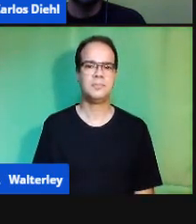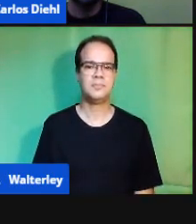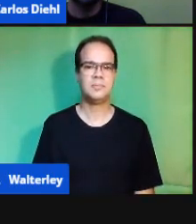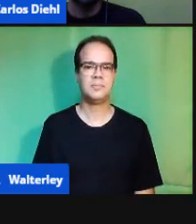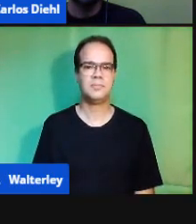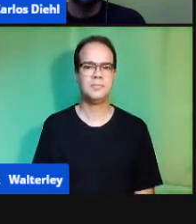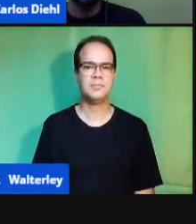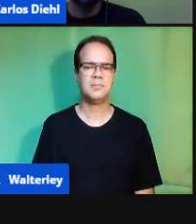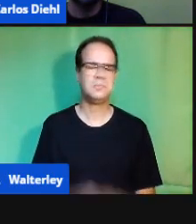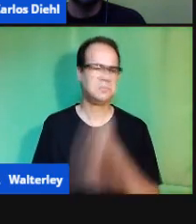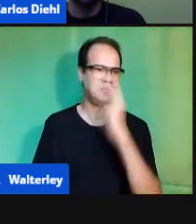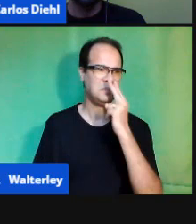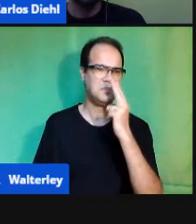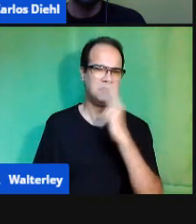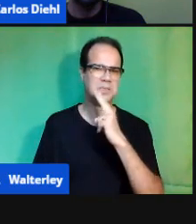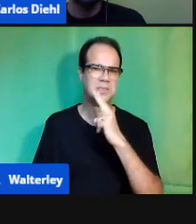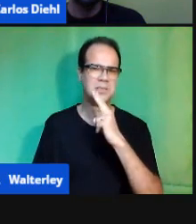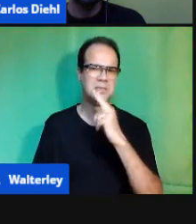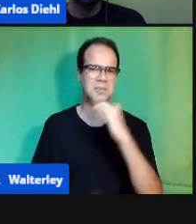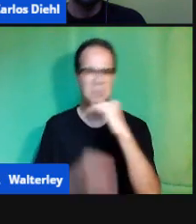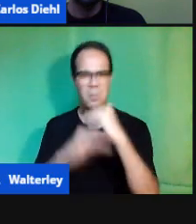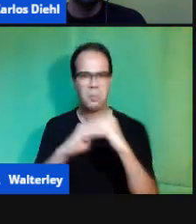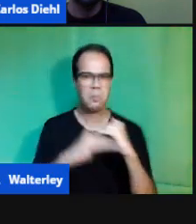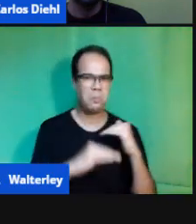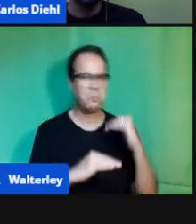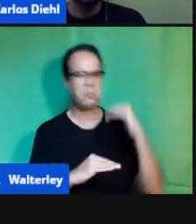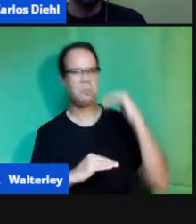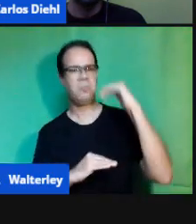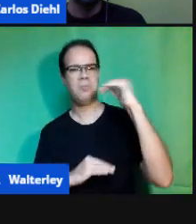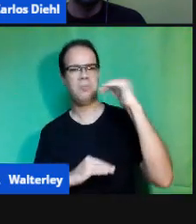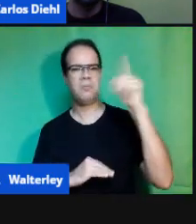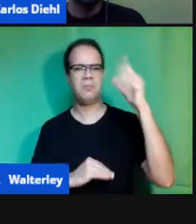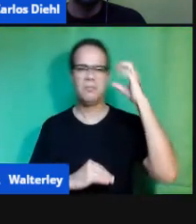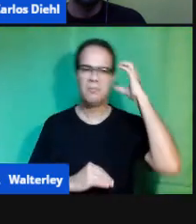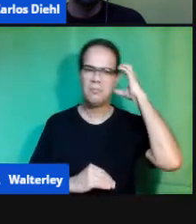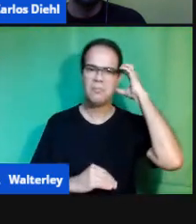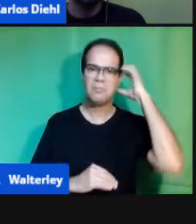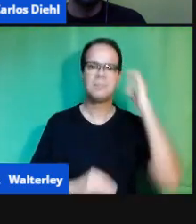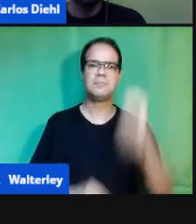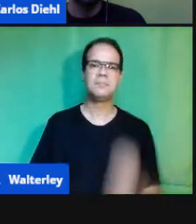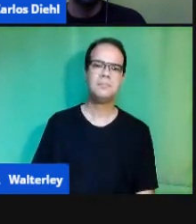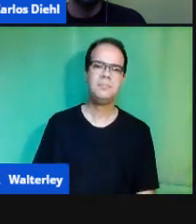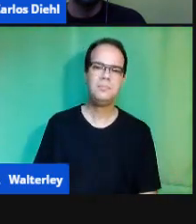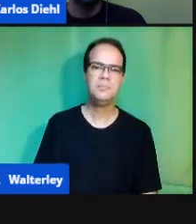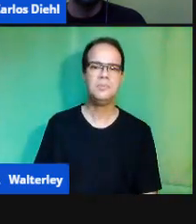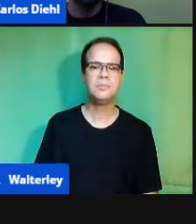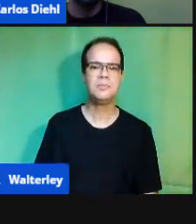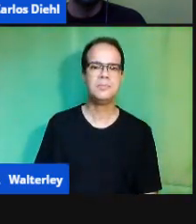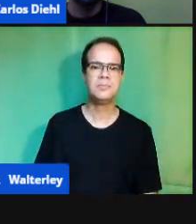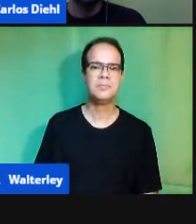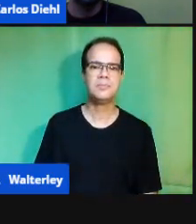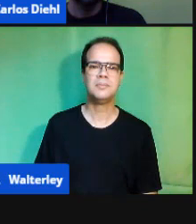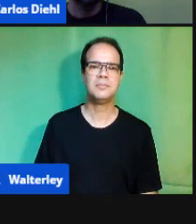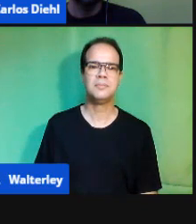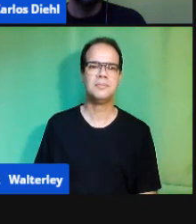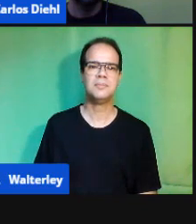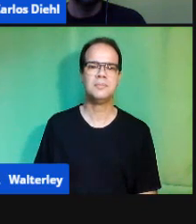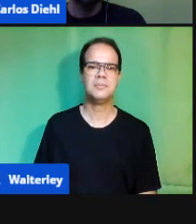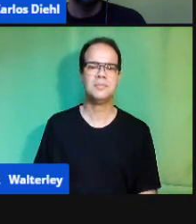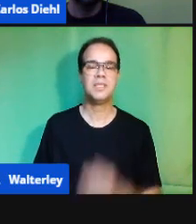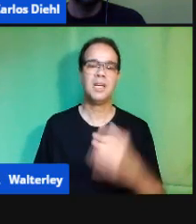dominante, né? Que é o discurso do Mato Grosso nos deixava em segundo